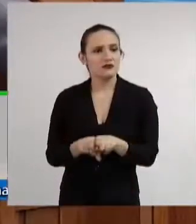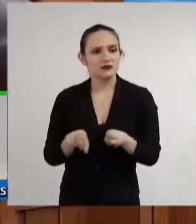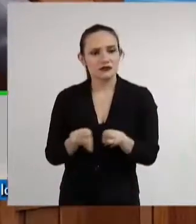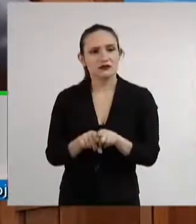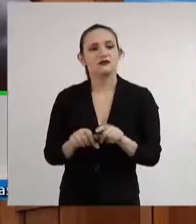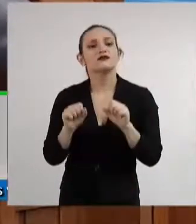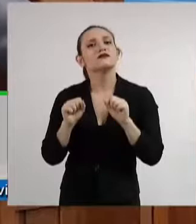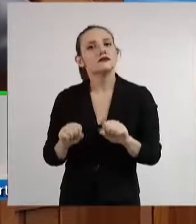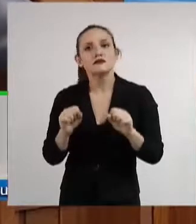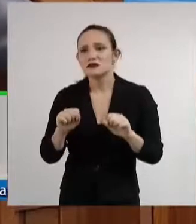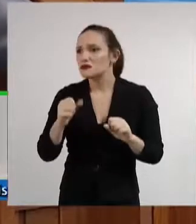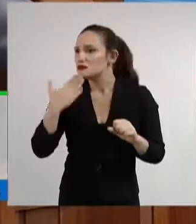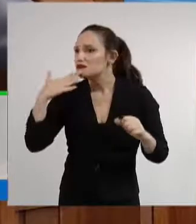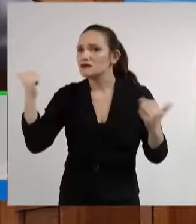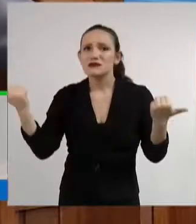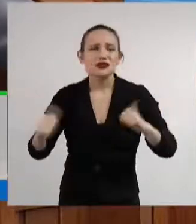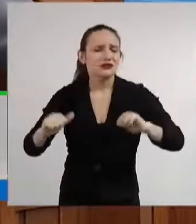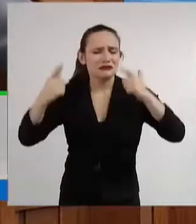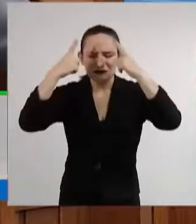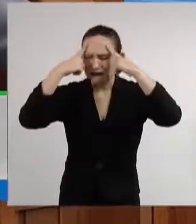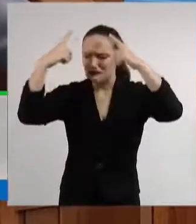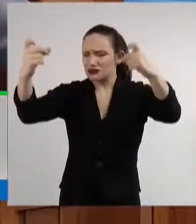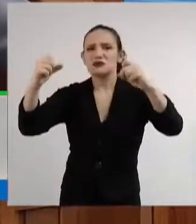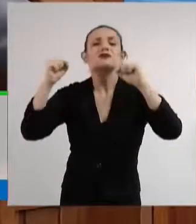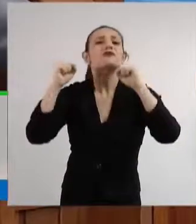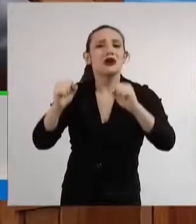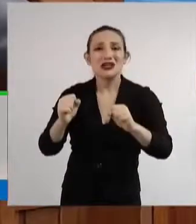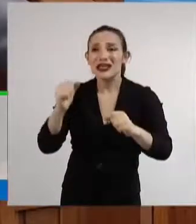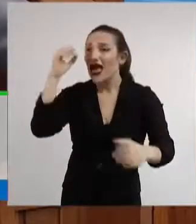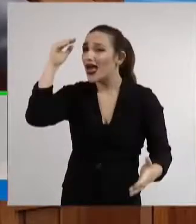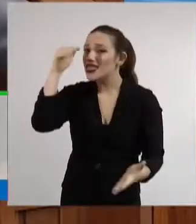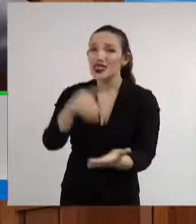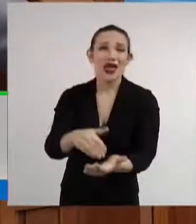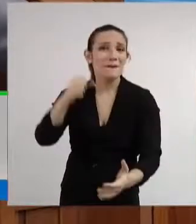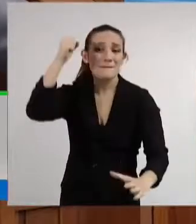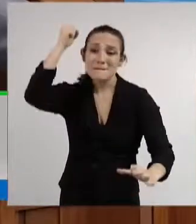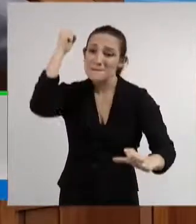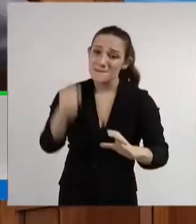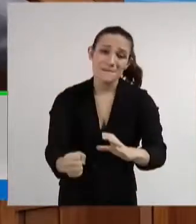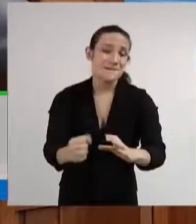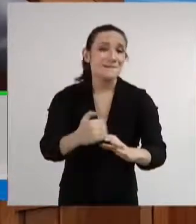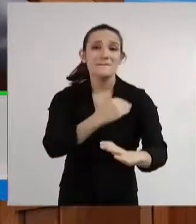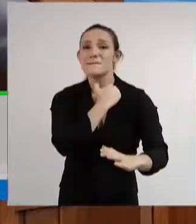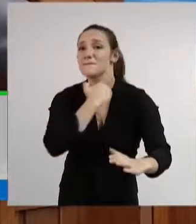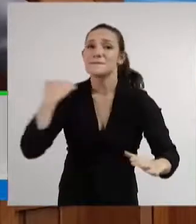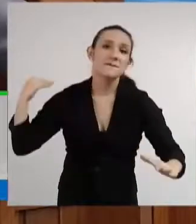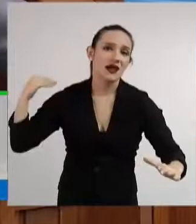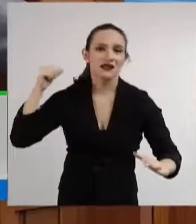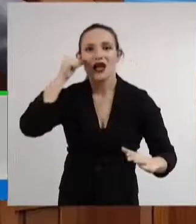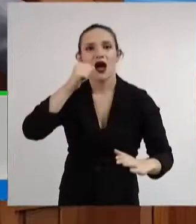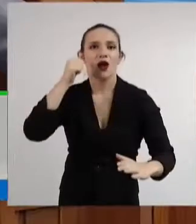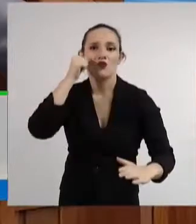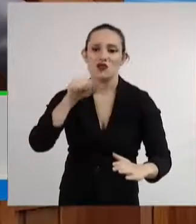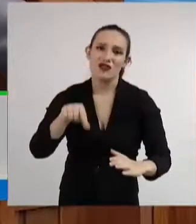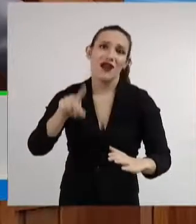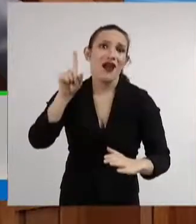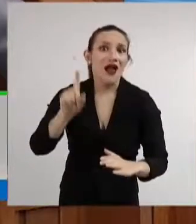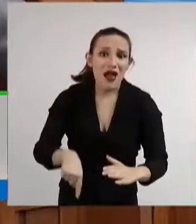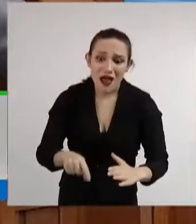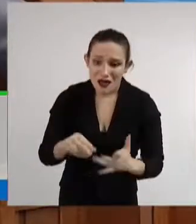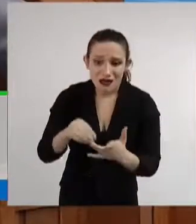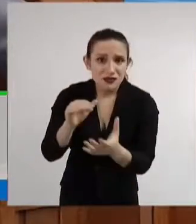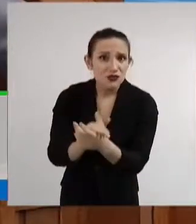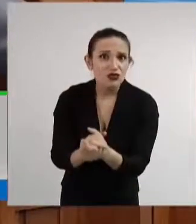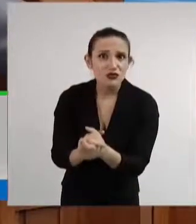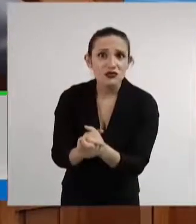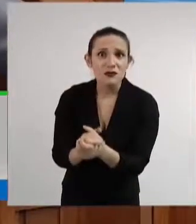limites da razão humana, chegando a vias de fatos de tirar a própria vida daquela que ele prometera amá-la,